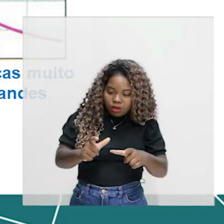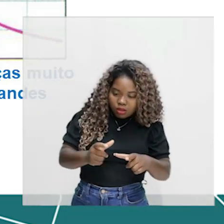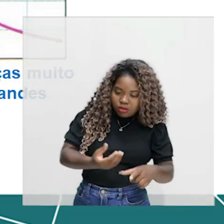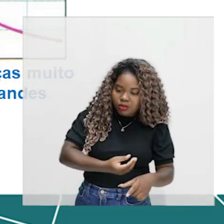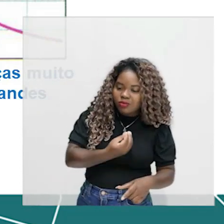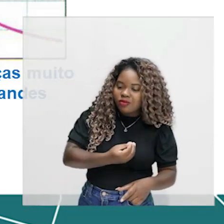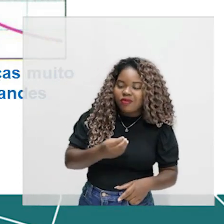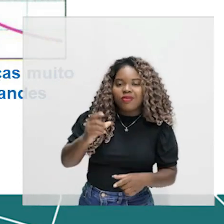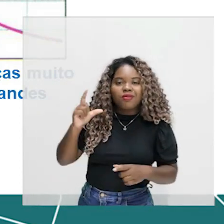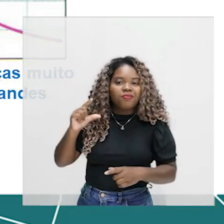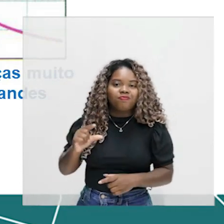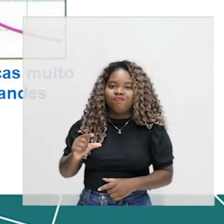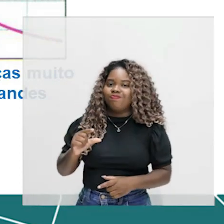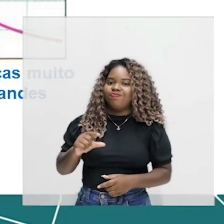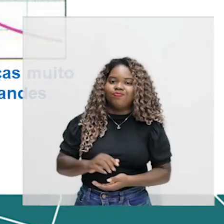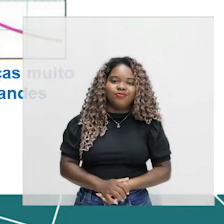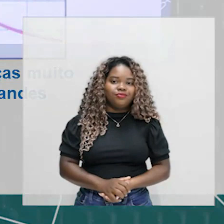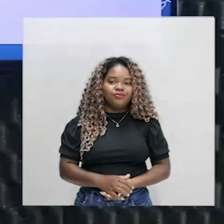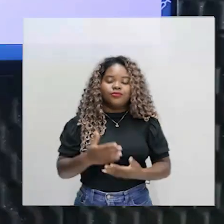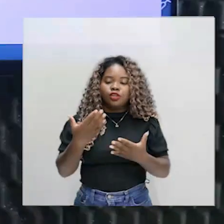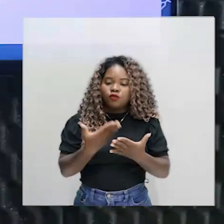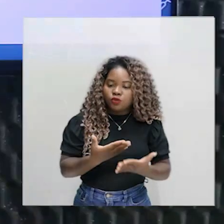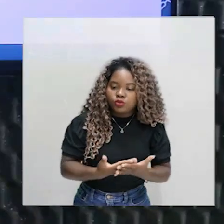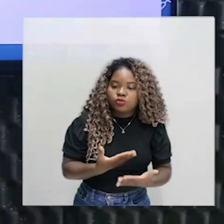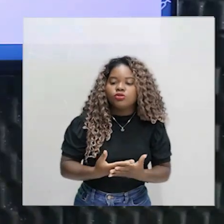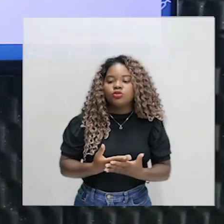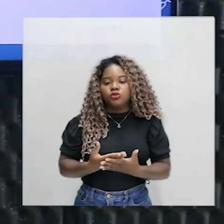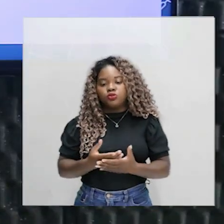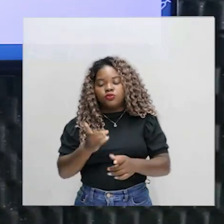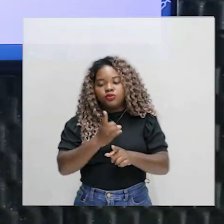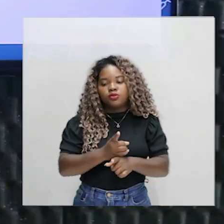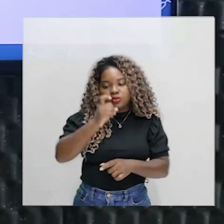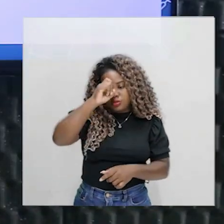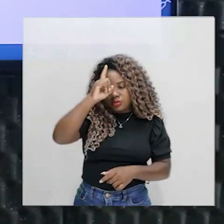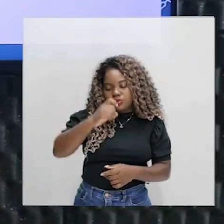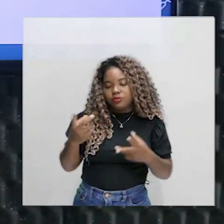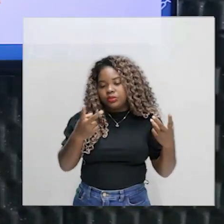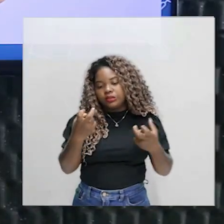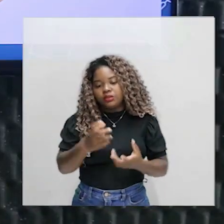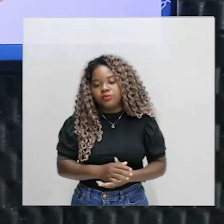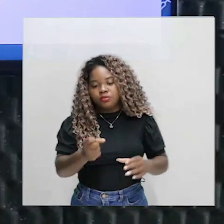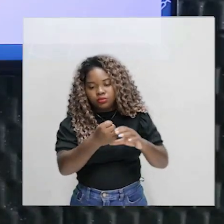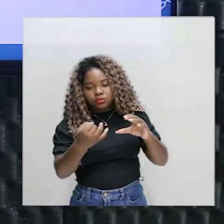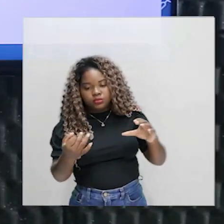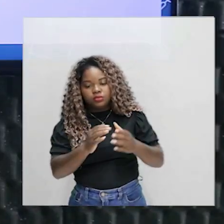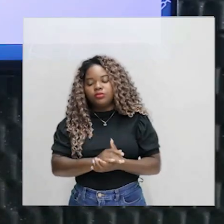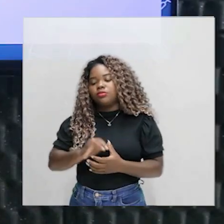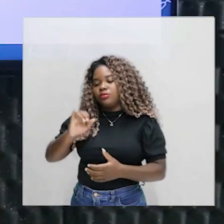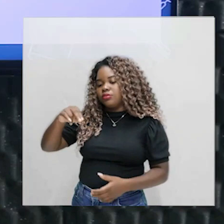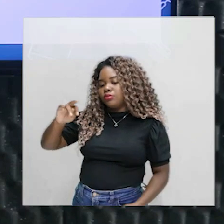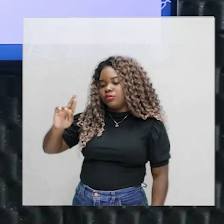foi um estudo estatístico que foi feito em hospitais e meu Deus que as crianças que tinham esse fenótipo intermediário